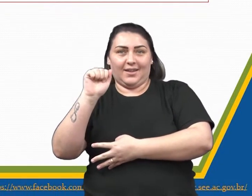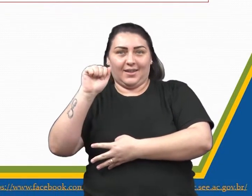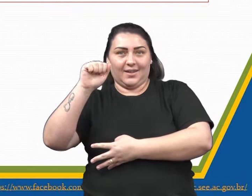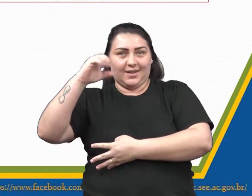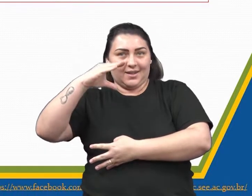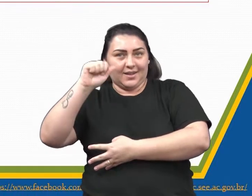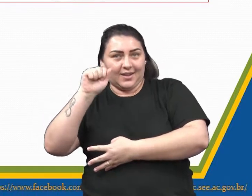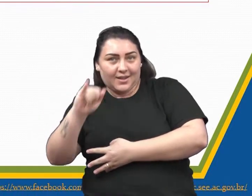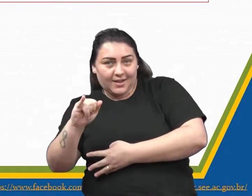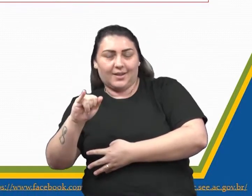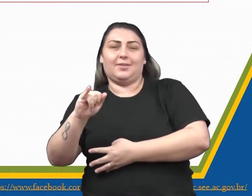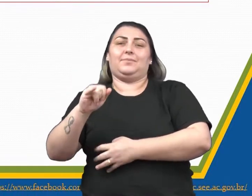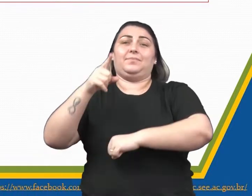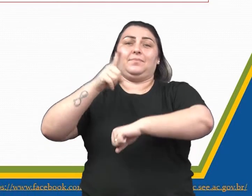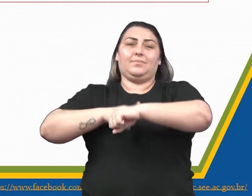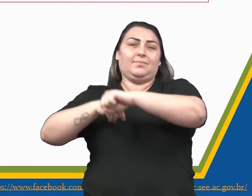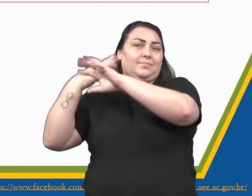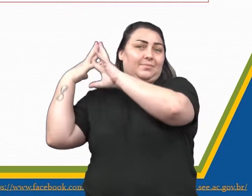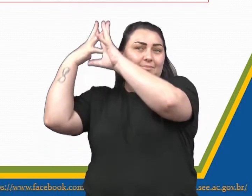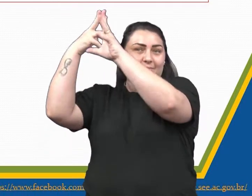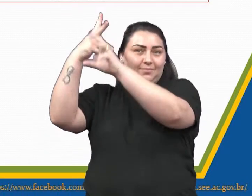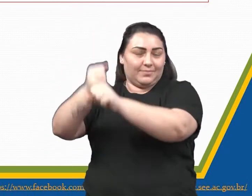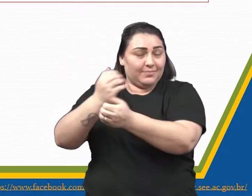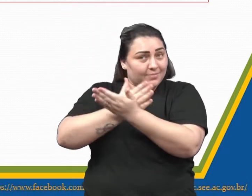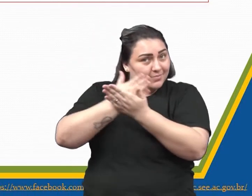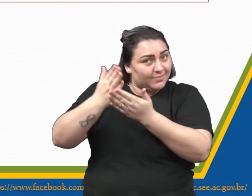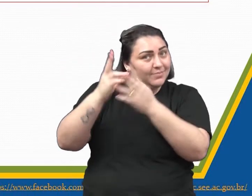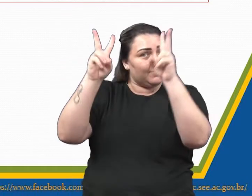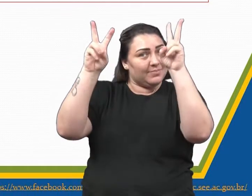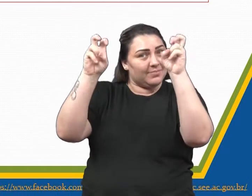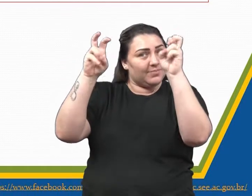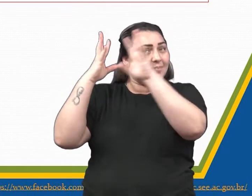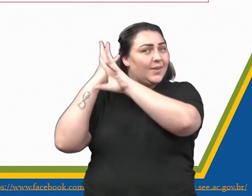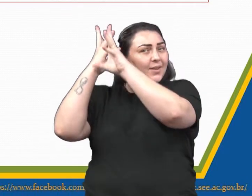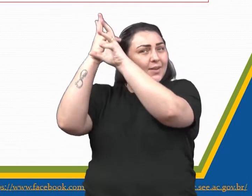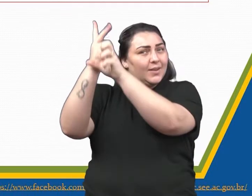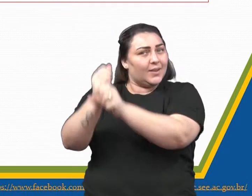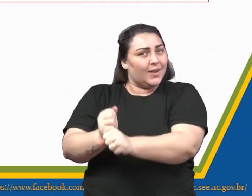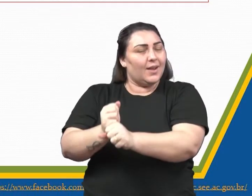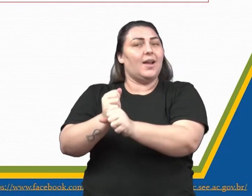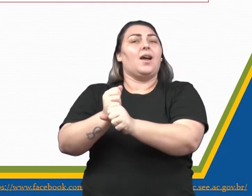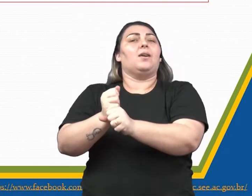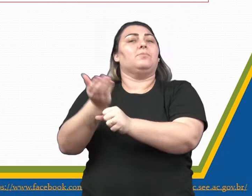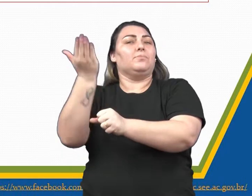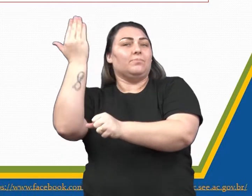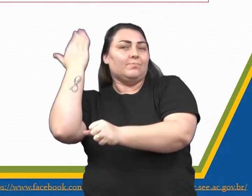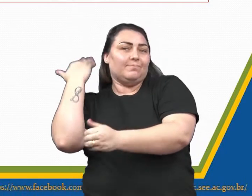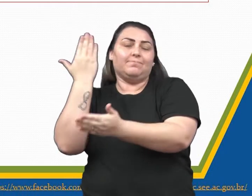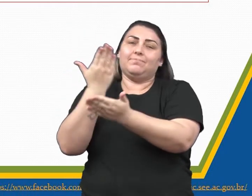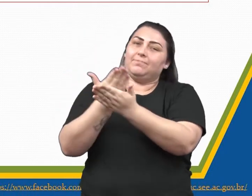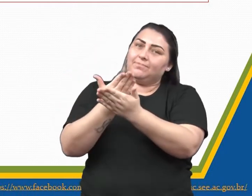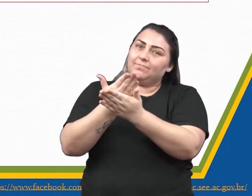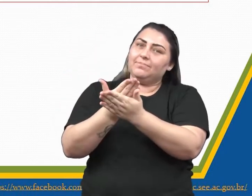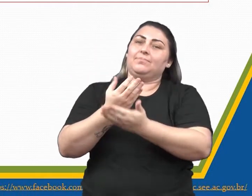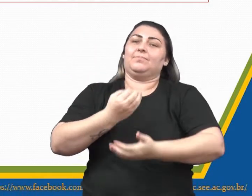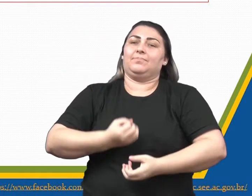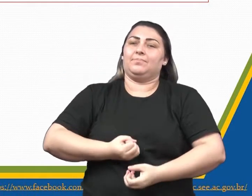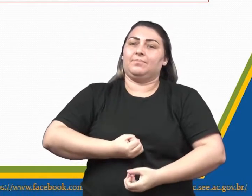Hora de revisar. Para a gente poder iniciar esse assunto, a gente vai revisar um pouco de outras aulas que a gente viu sobre